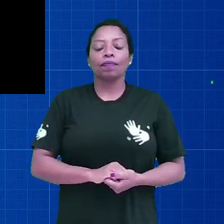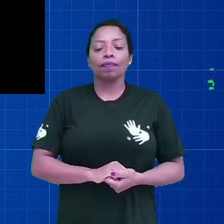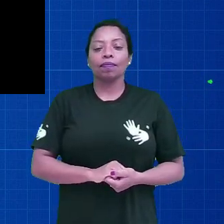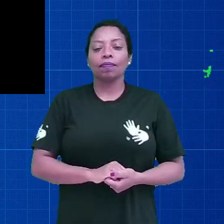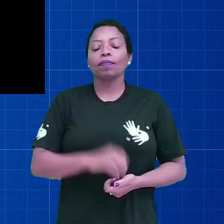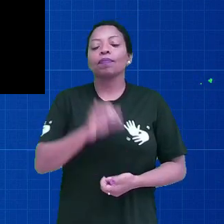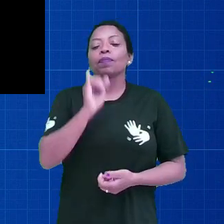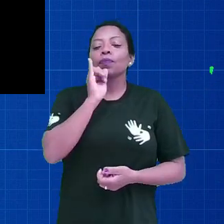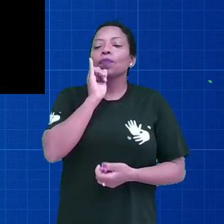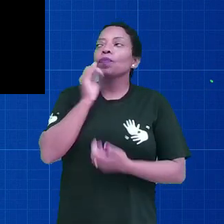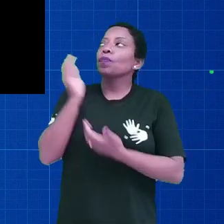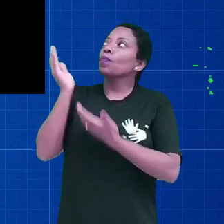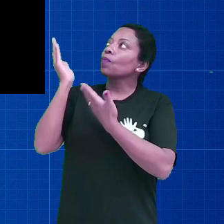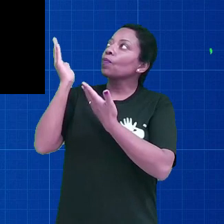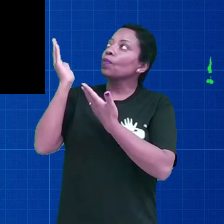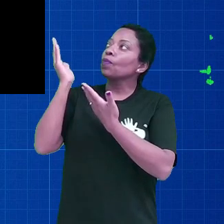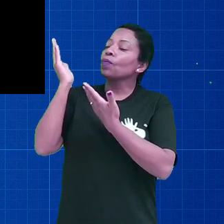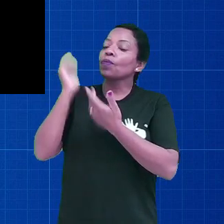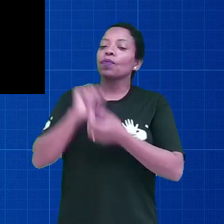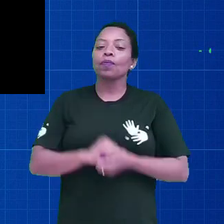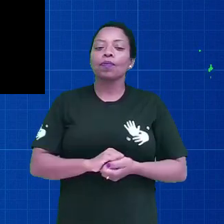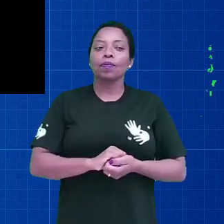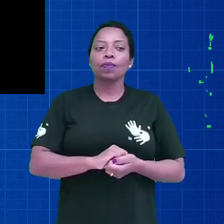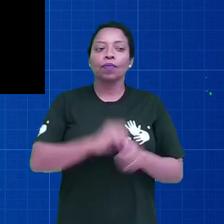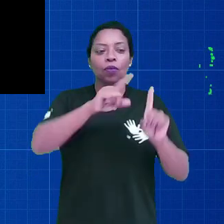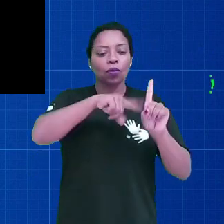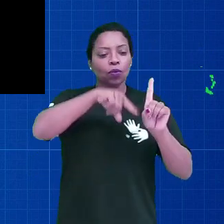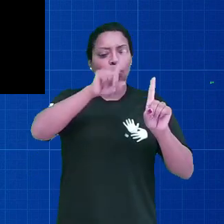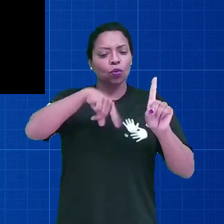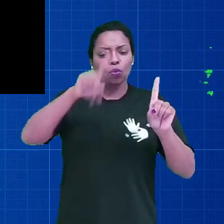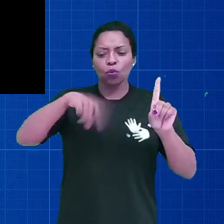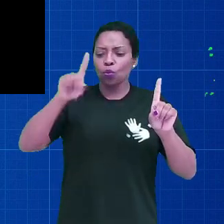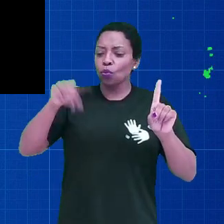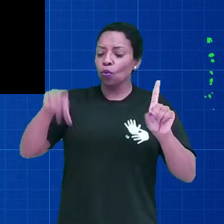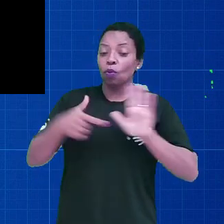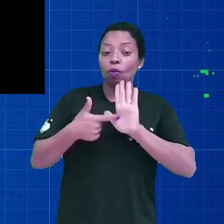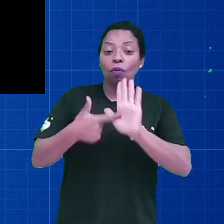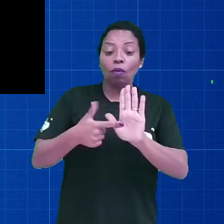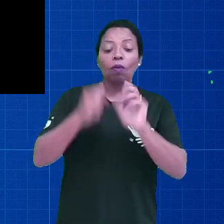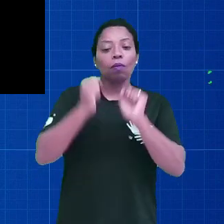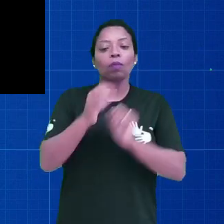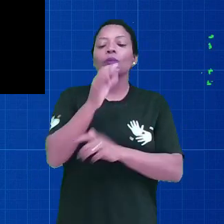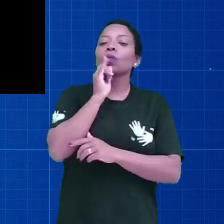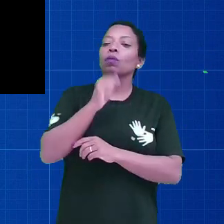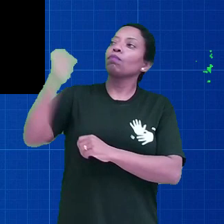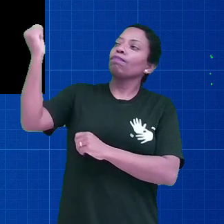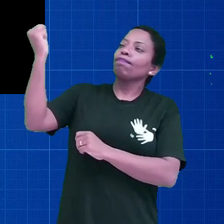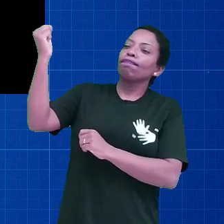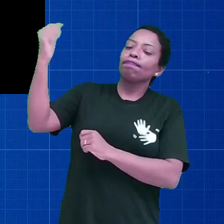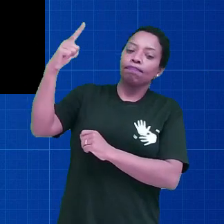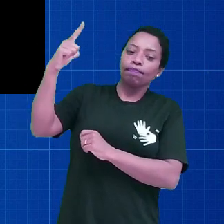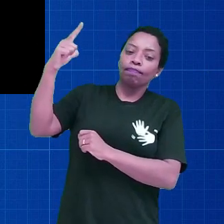Quando a gente fala em erupção solar, existe uma tendência de redução dessas erupções